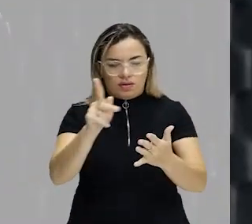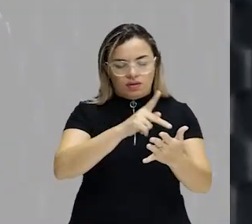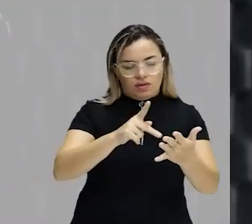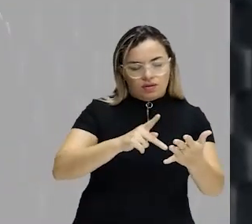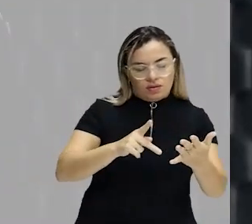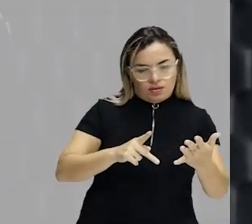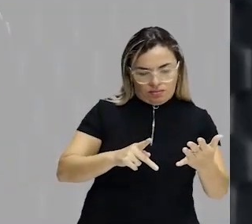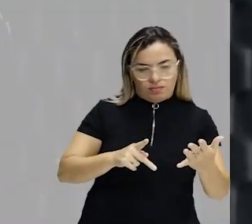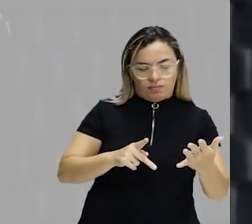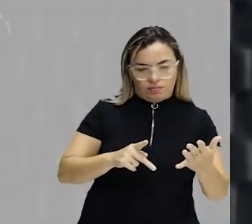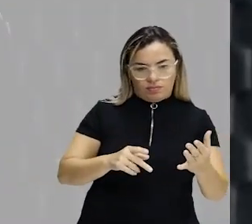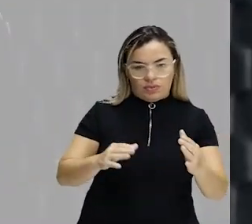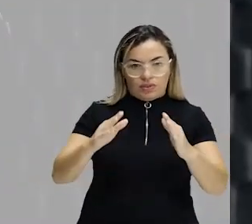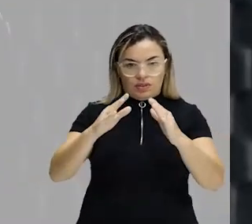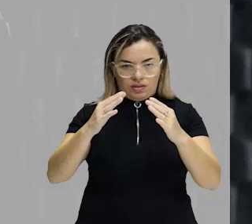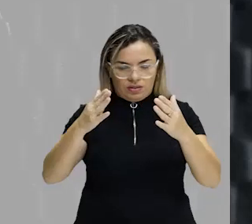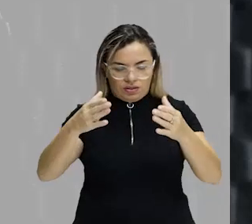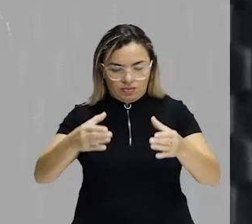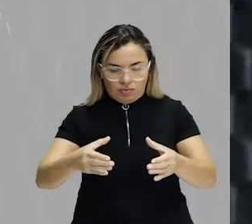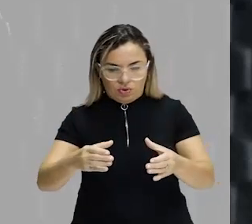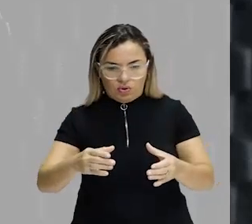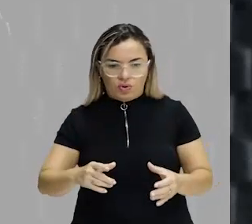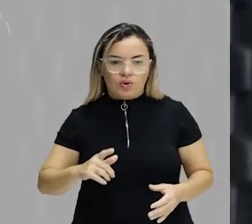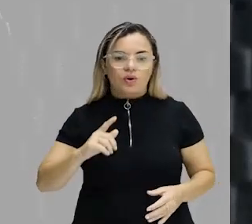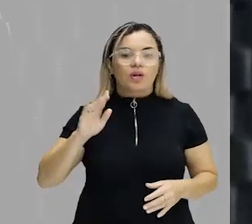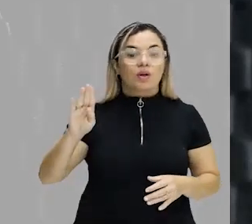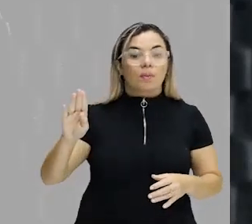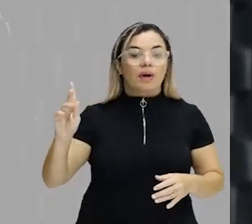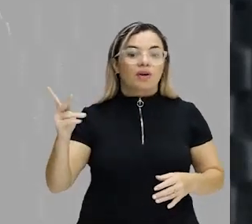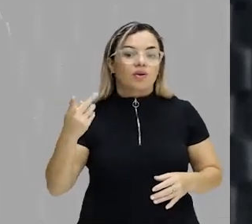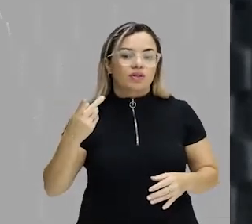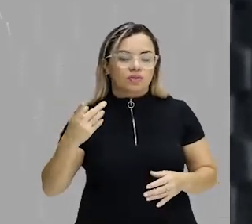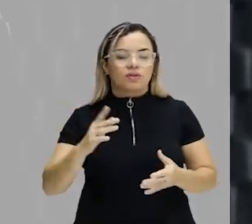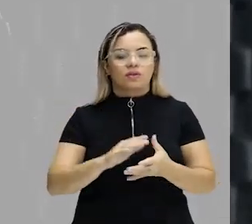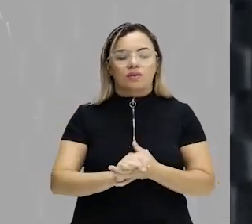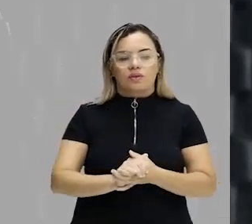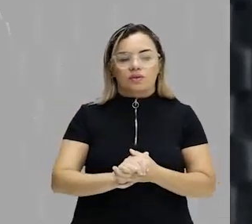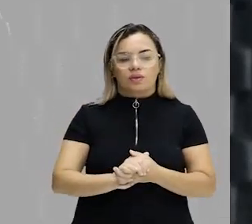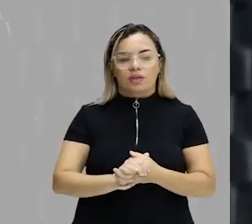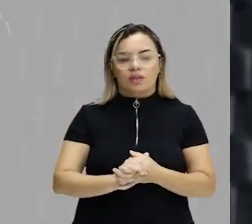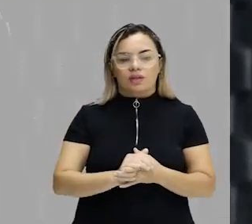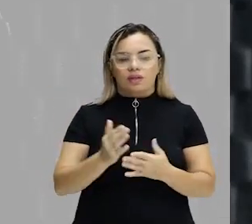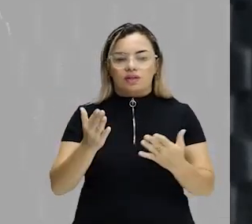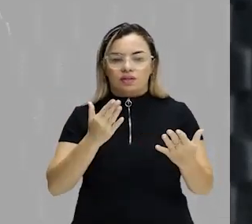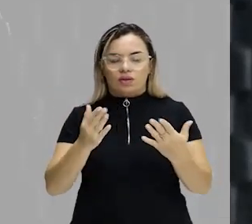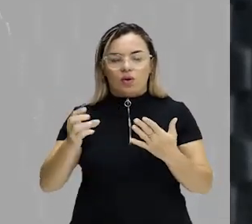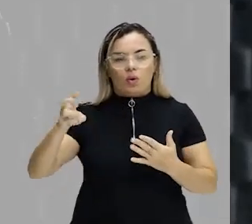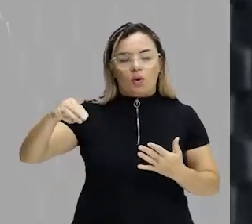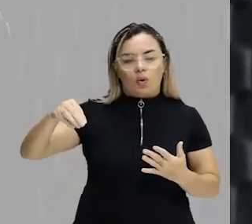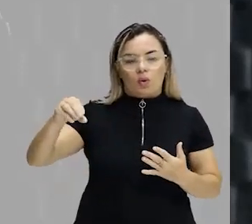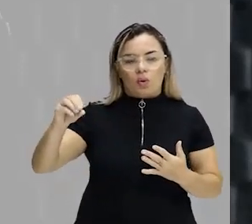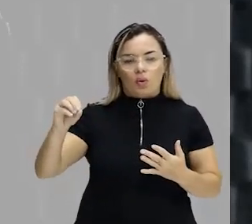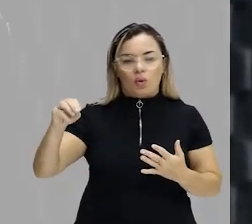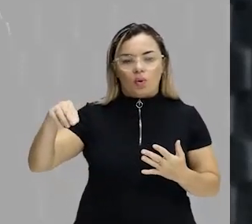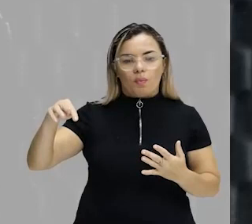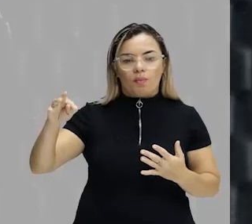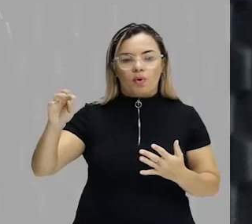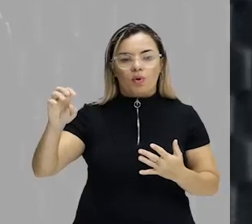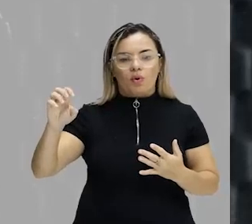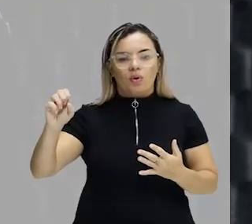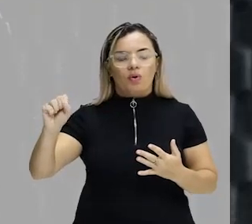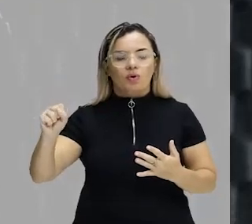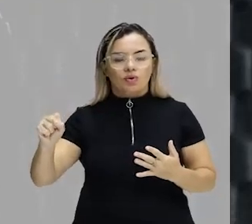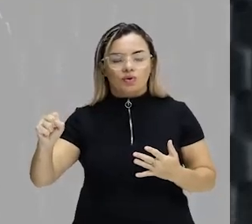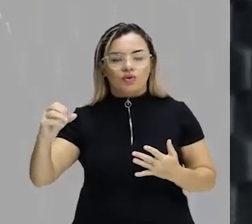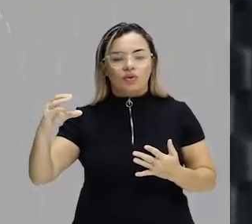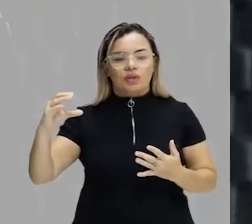aliás, ele faz uma crítica o quanto Montes Claros cresceu, mas cresceu em coisas desagradáveis. Você